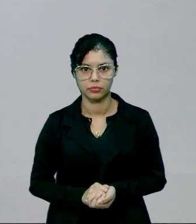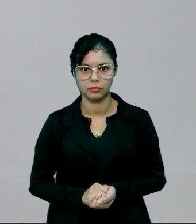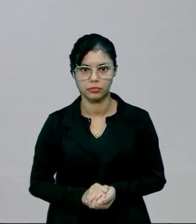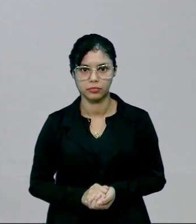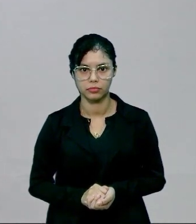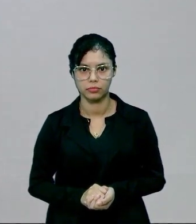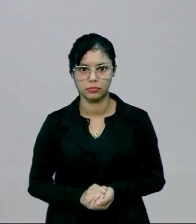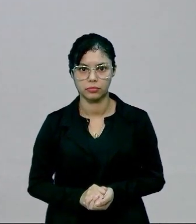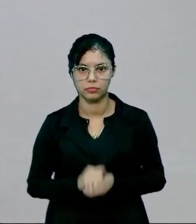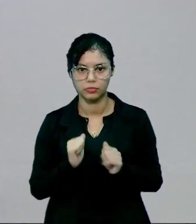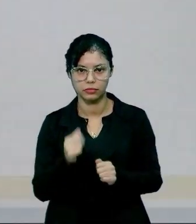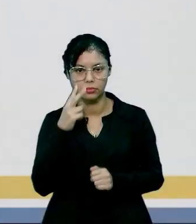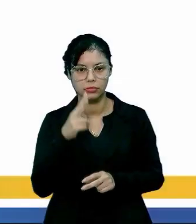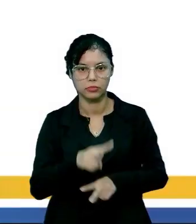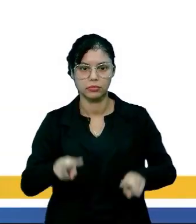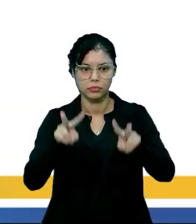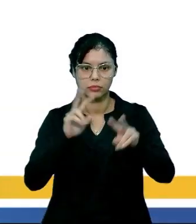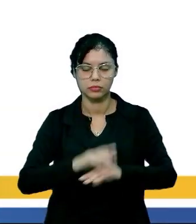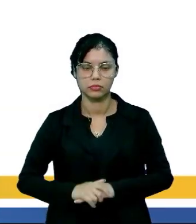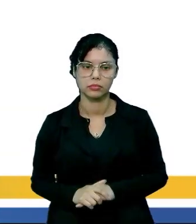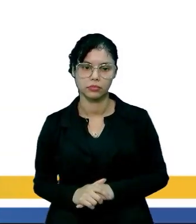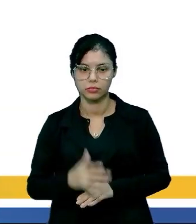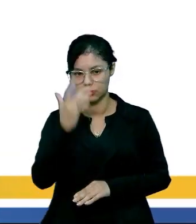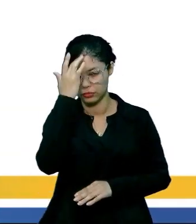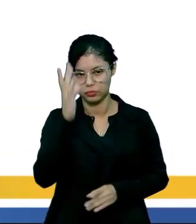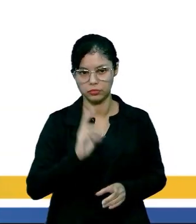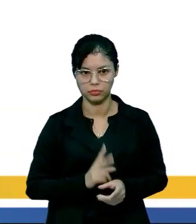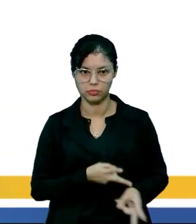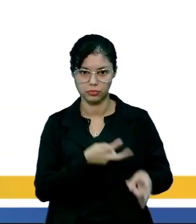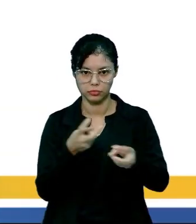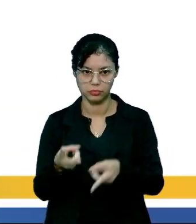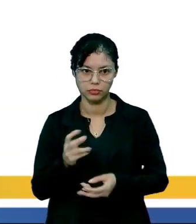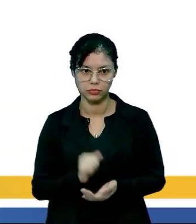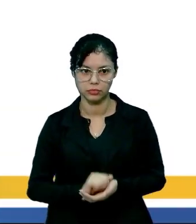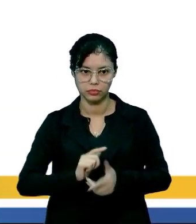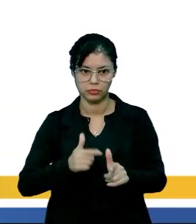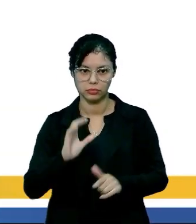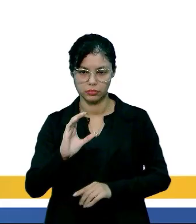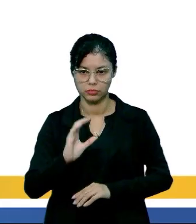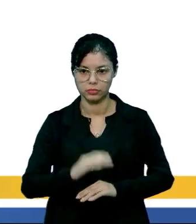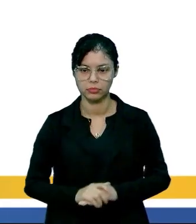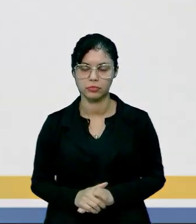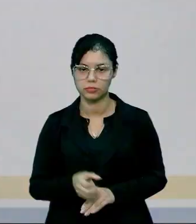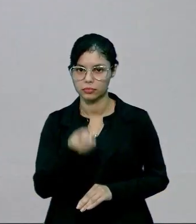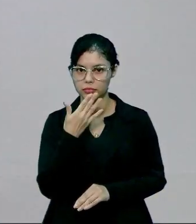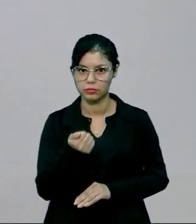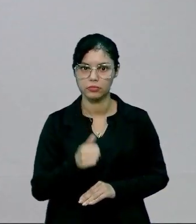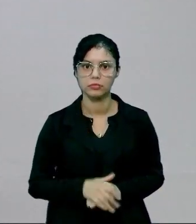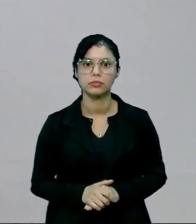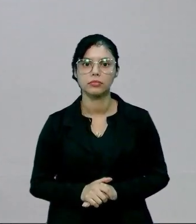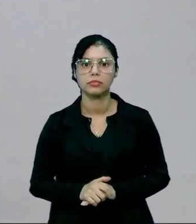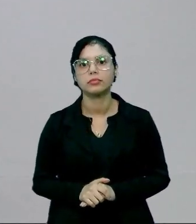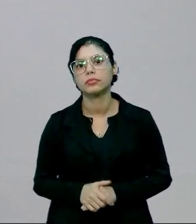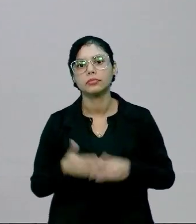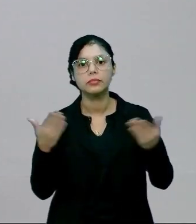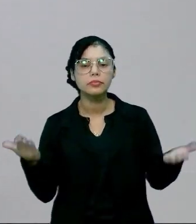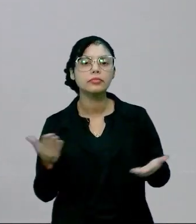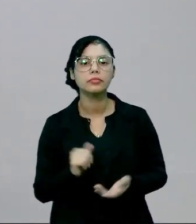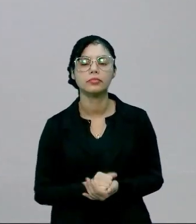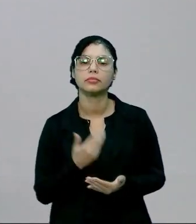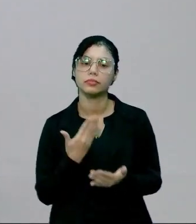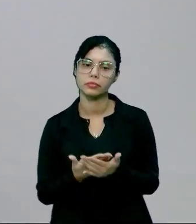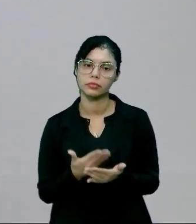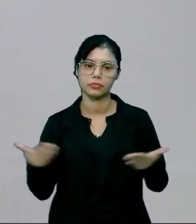Lá a gente podia ver que era fácil de se observar, que era a letra C. Tudo bem?